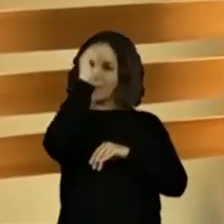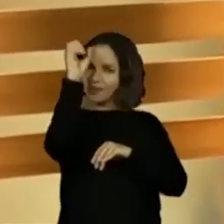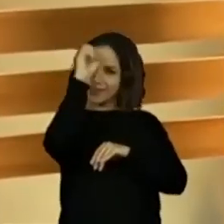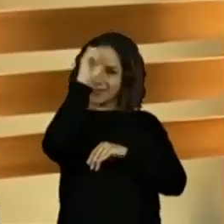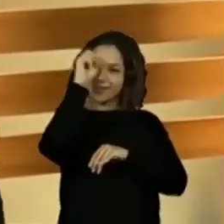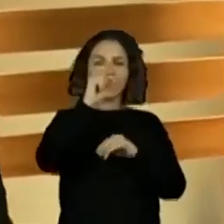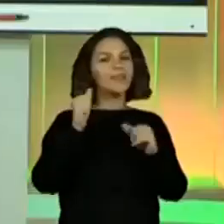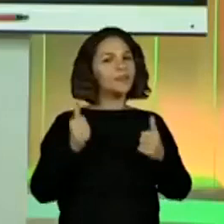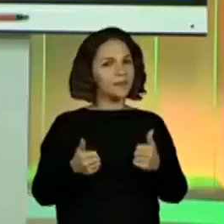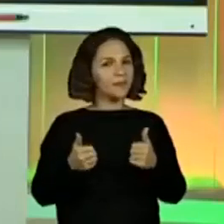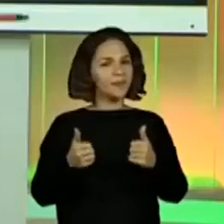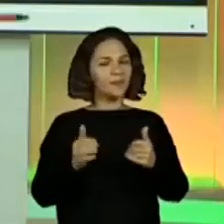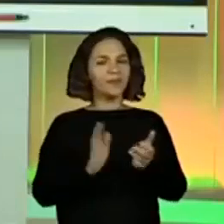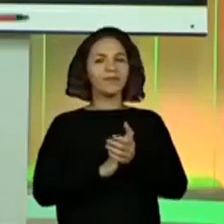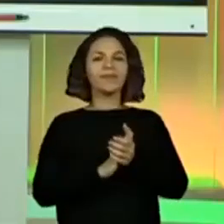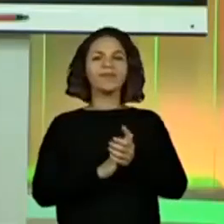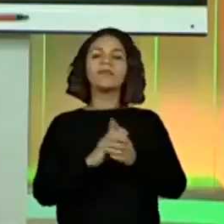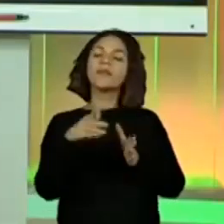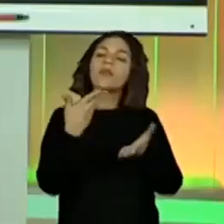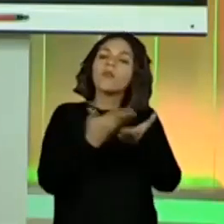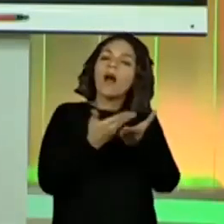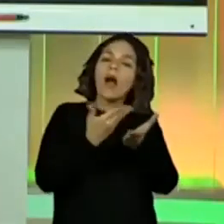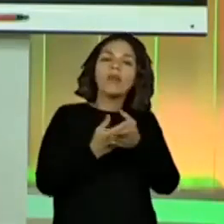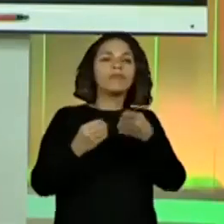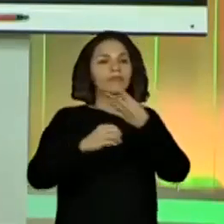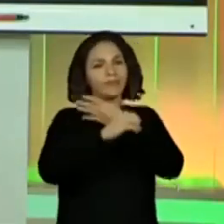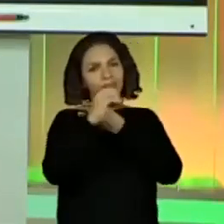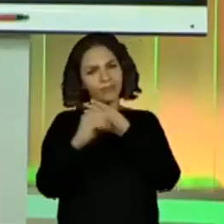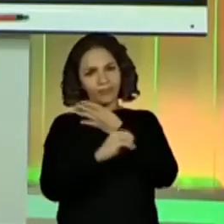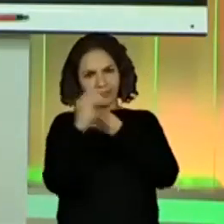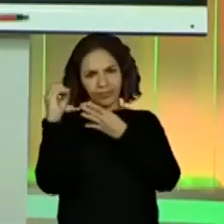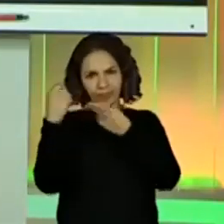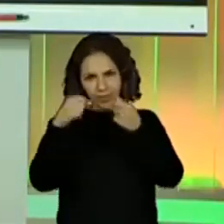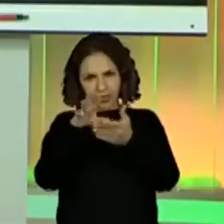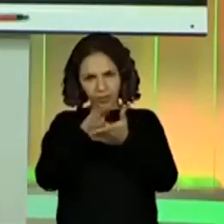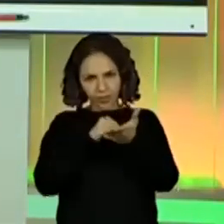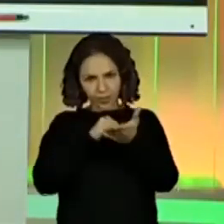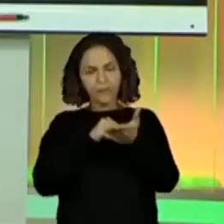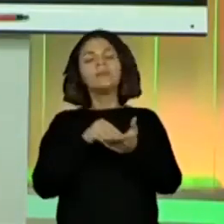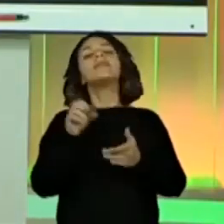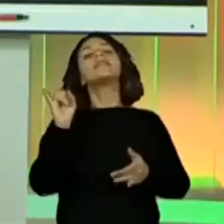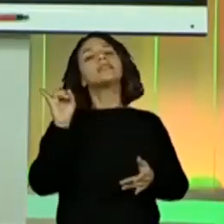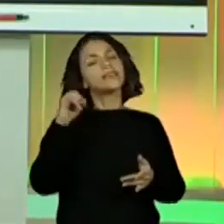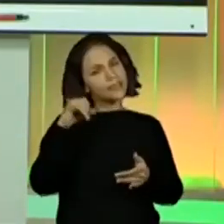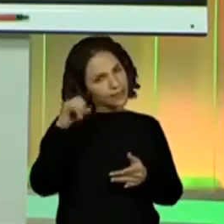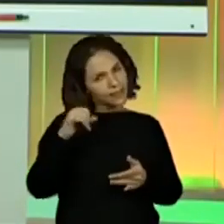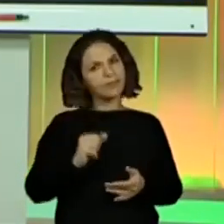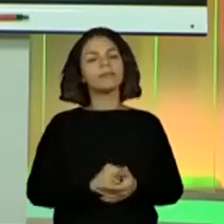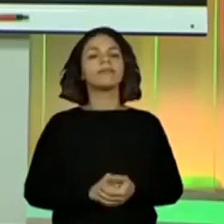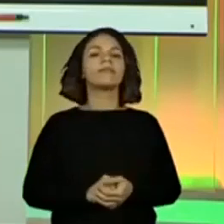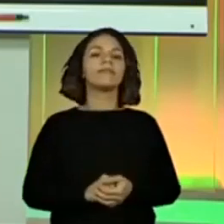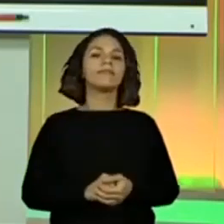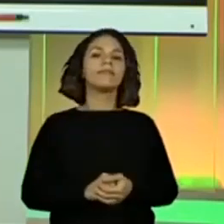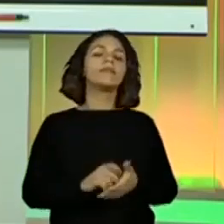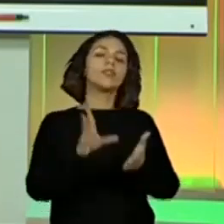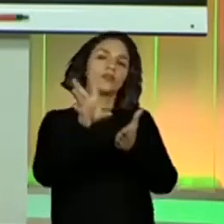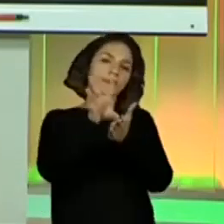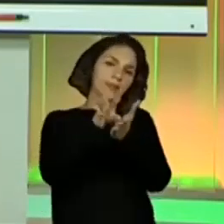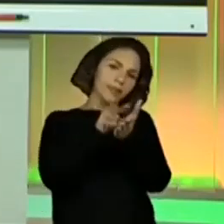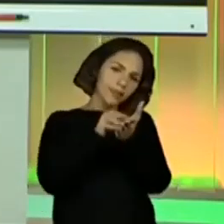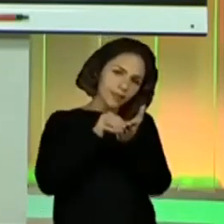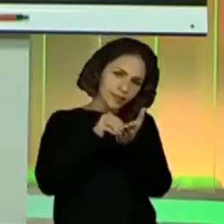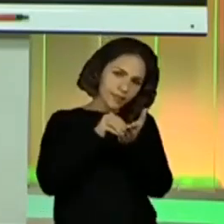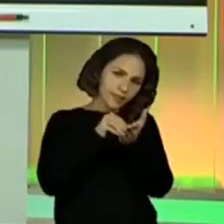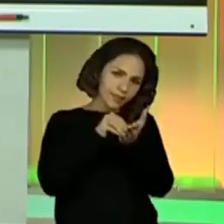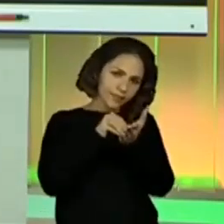tá? Então, as aulas do Centro de Mídias é para copiar? Copia sim, tá bom? Copia